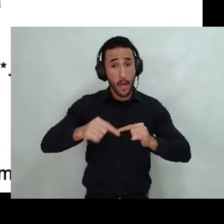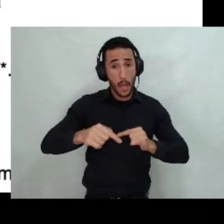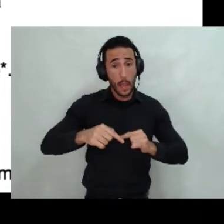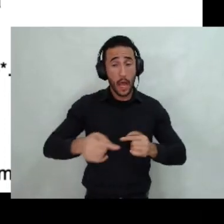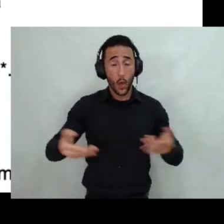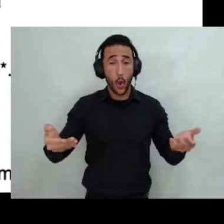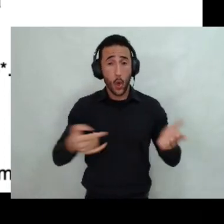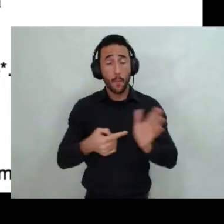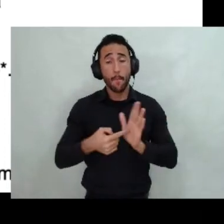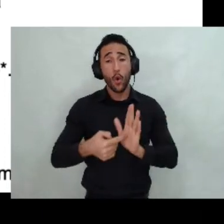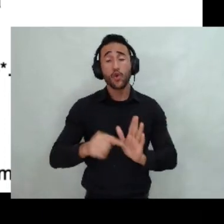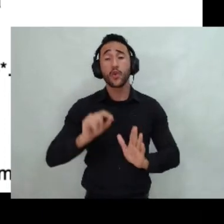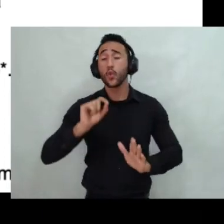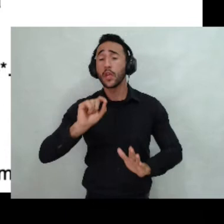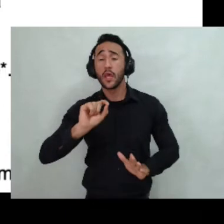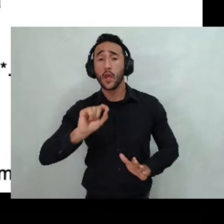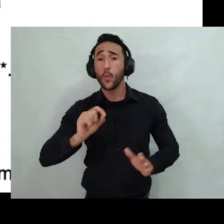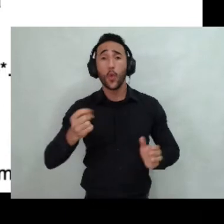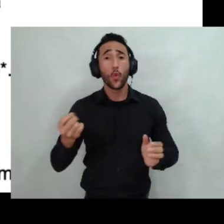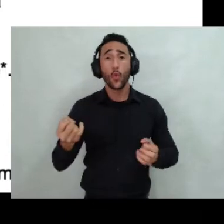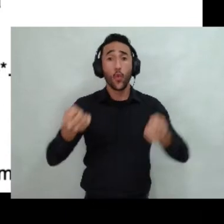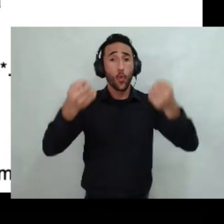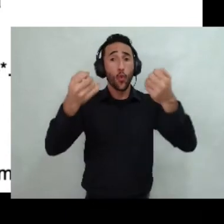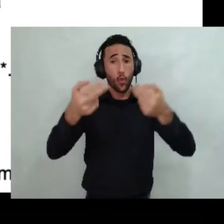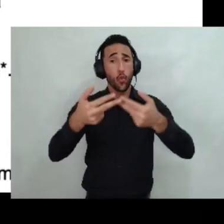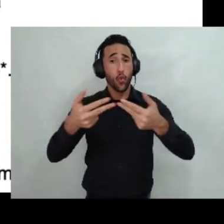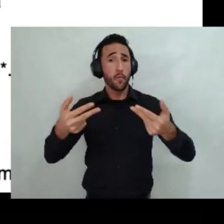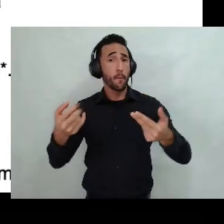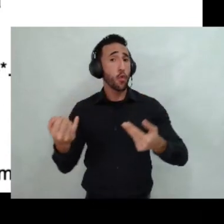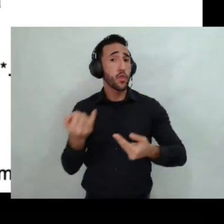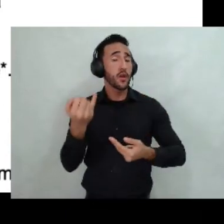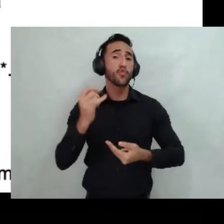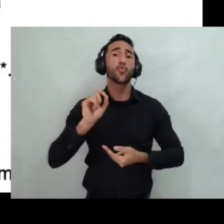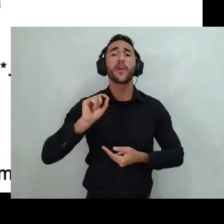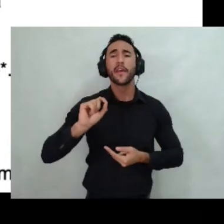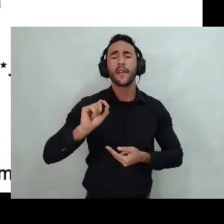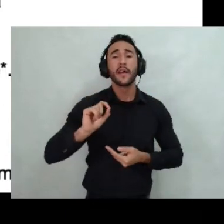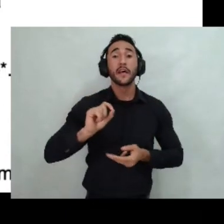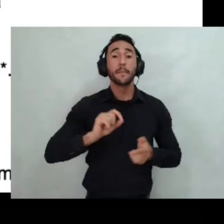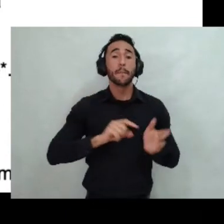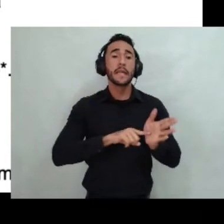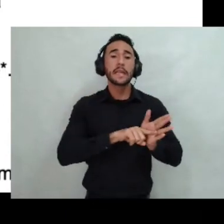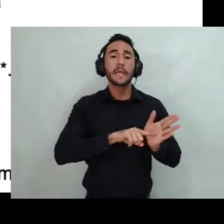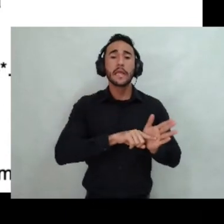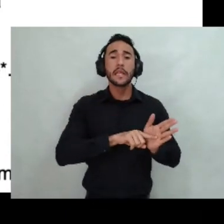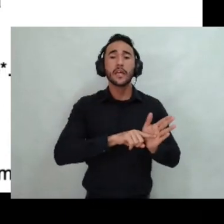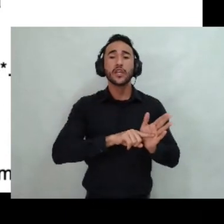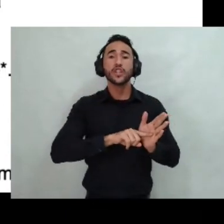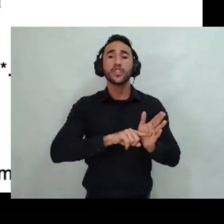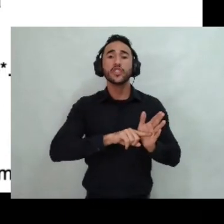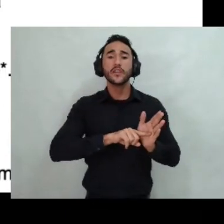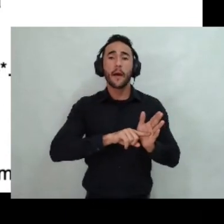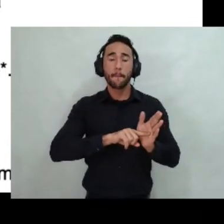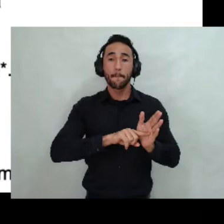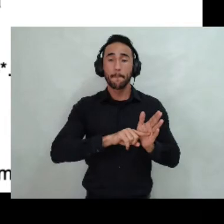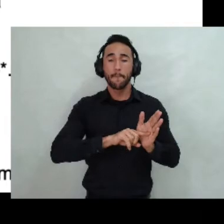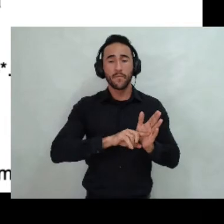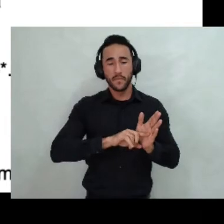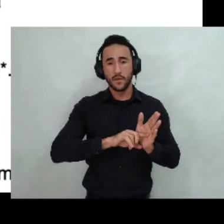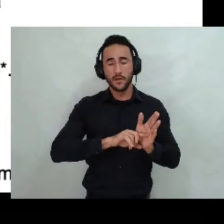de reflexão. Essa pesquisa dividiu a cidade do Rio de Janeiro em 5 grupos de acordo com a concentração de